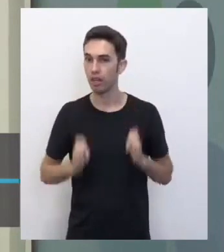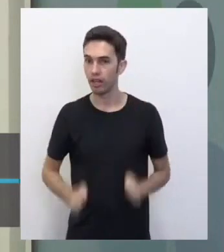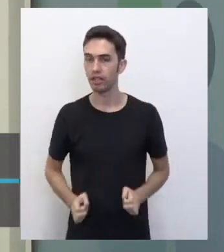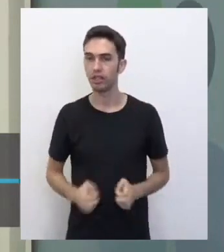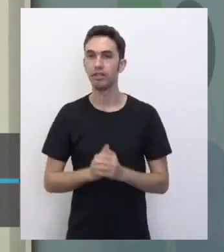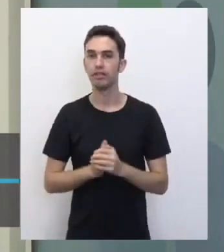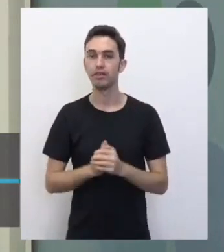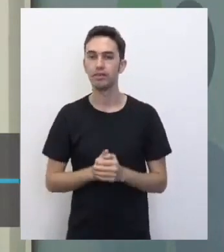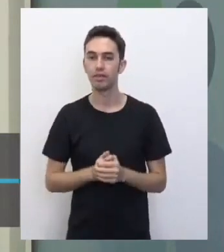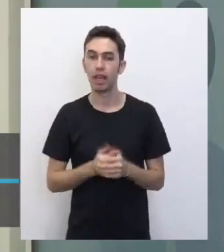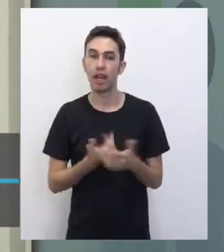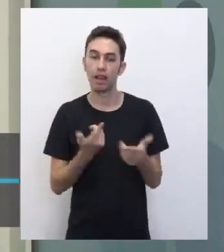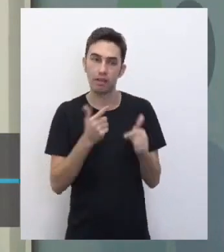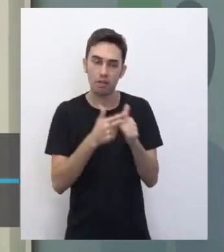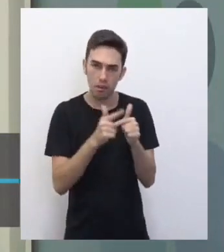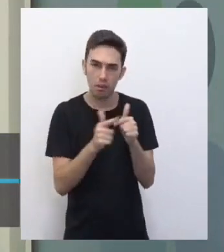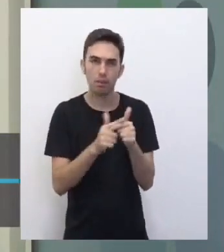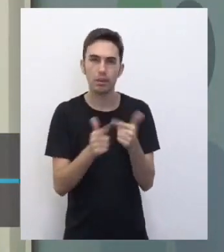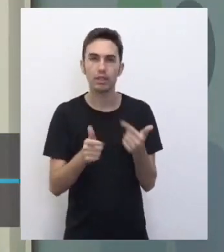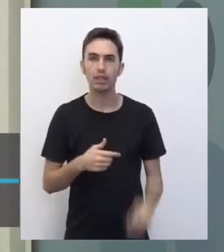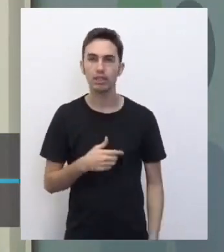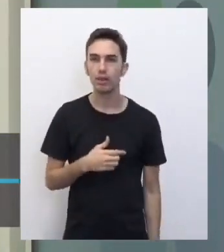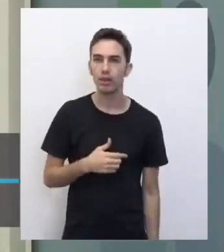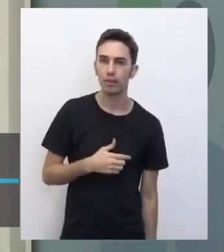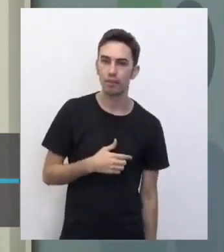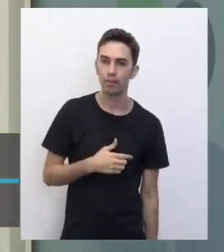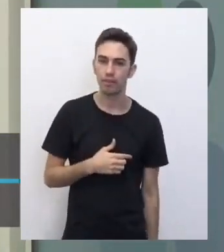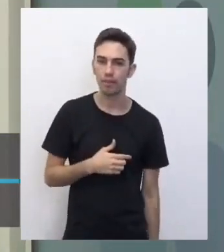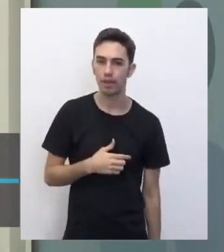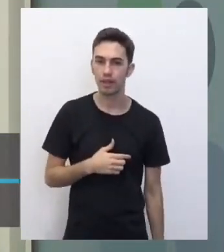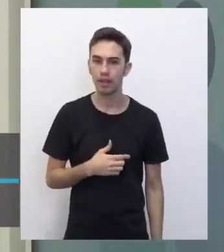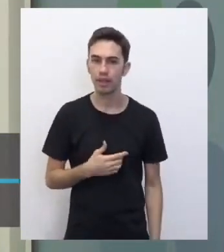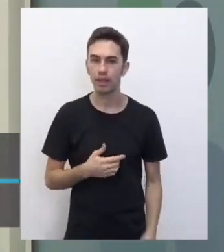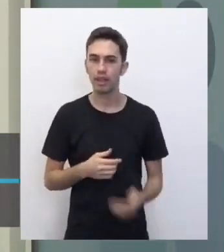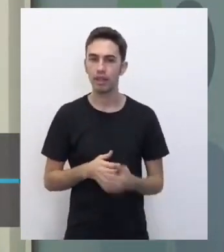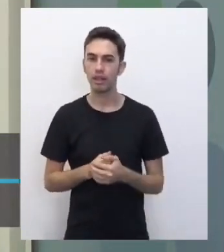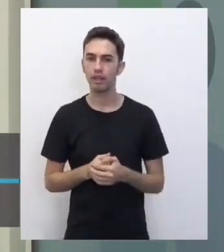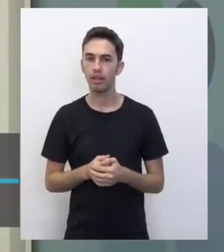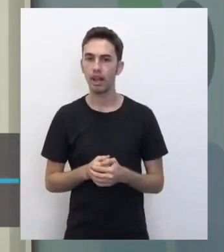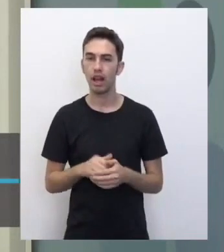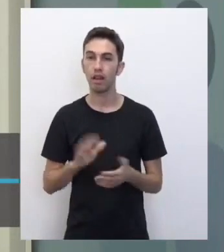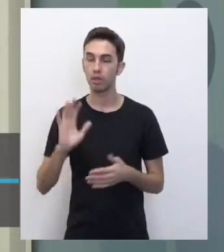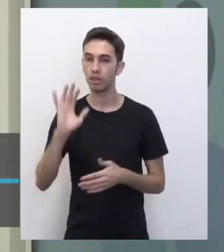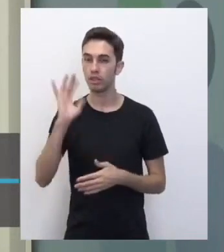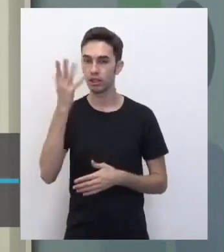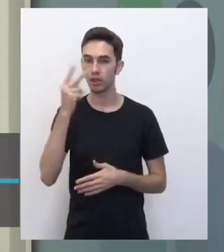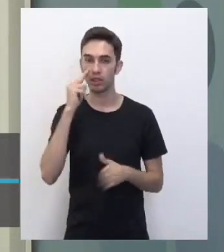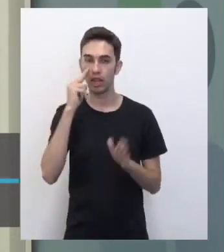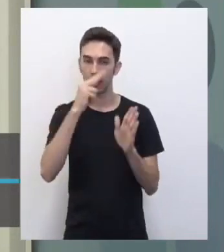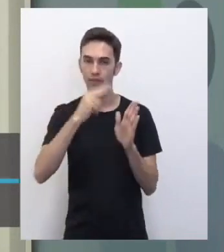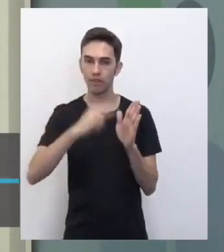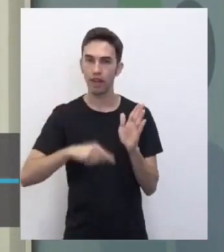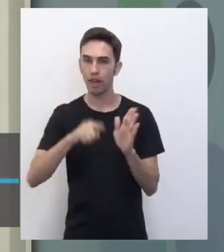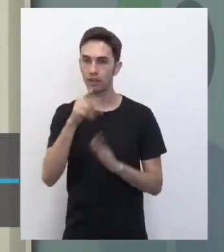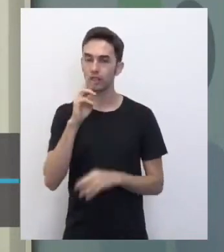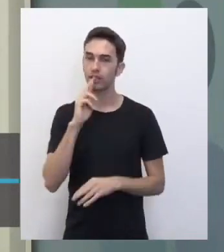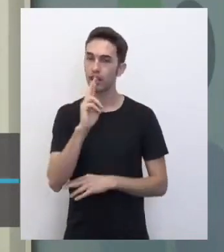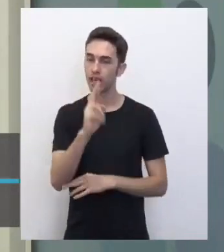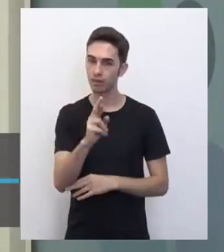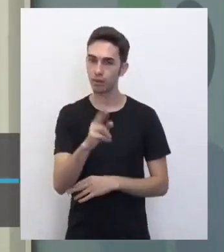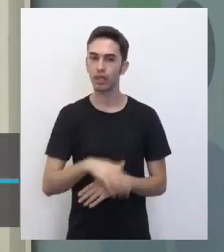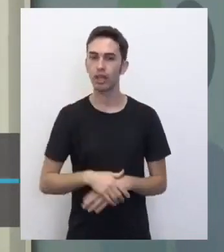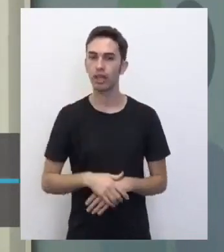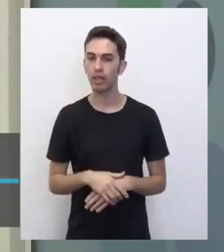momento de problematização. A professora Jennifer vai ler uma situação aqui para a gente, e aí vocês vão responder essa